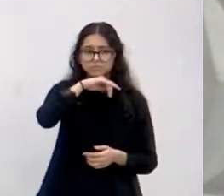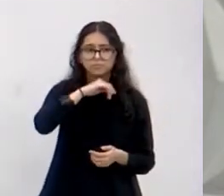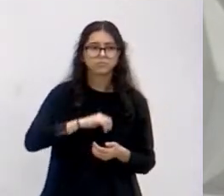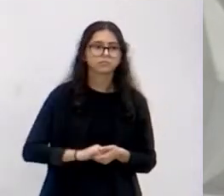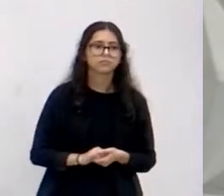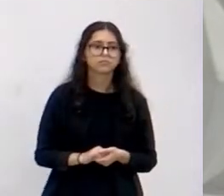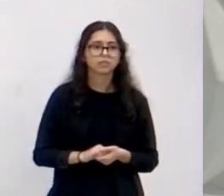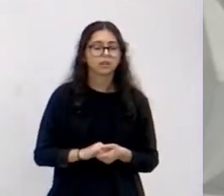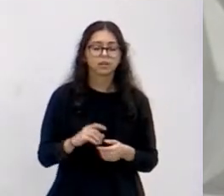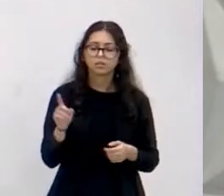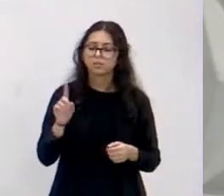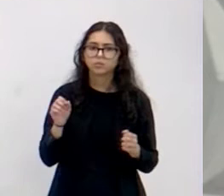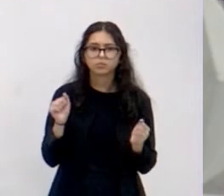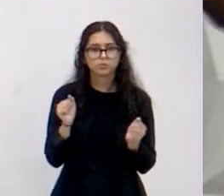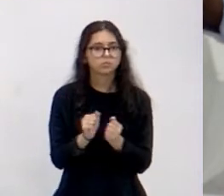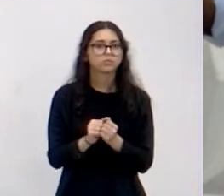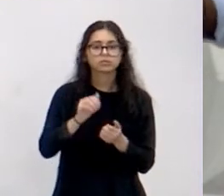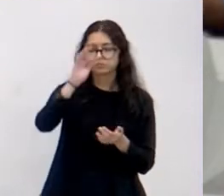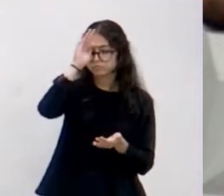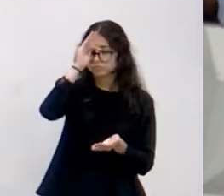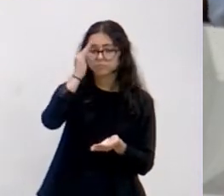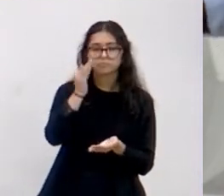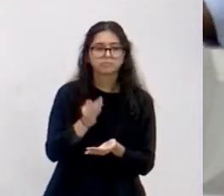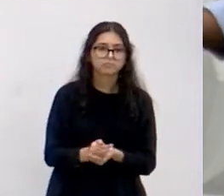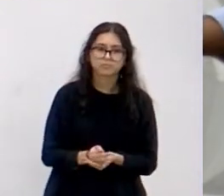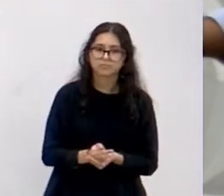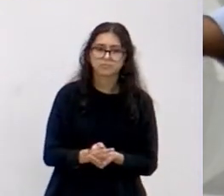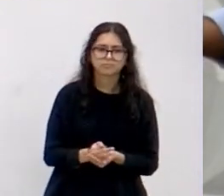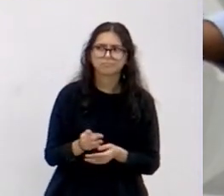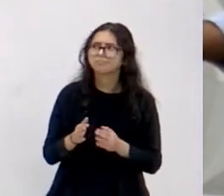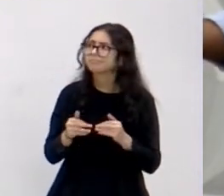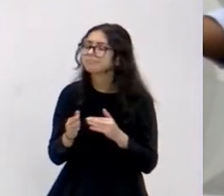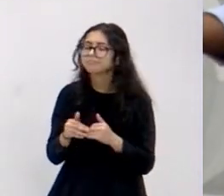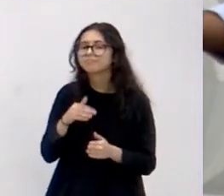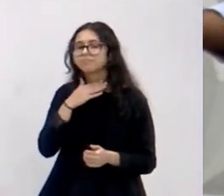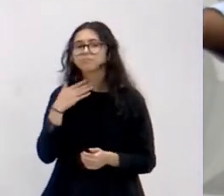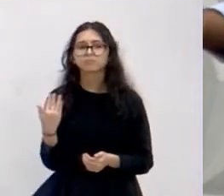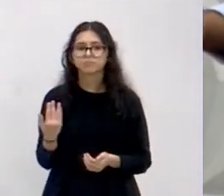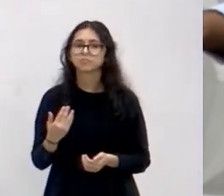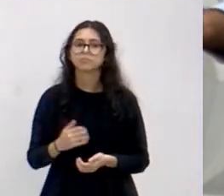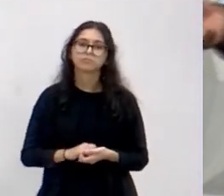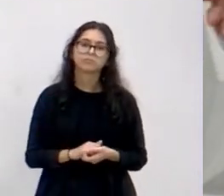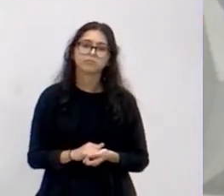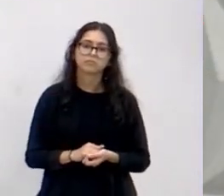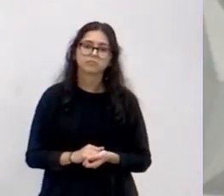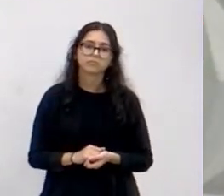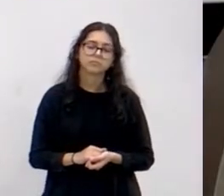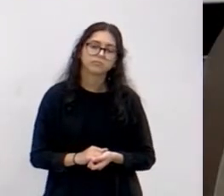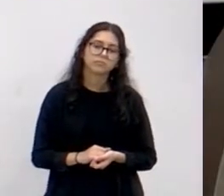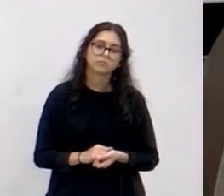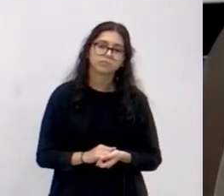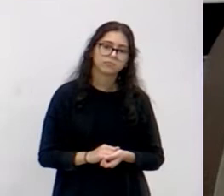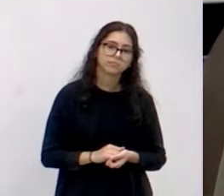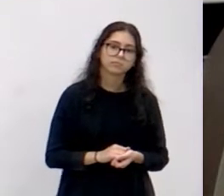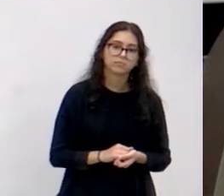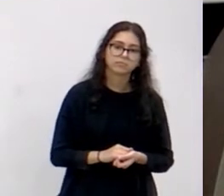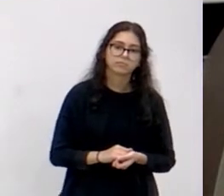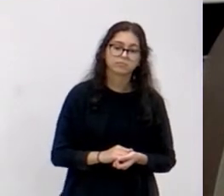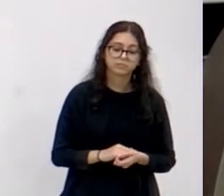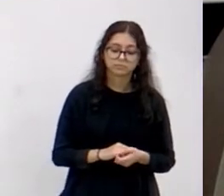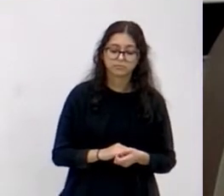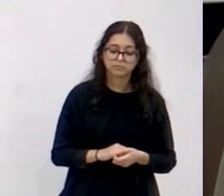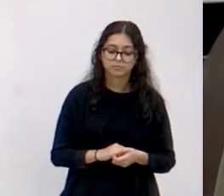da Fé o que ele pede ele pede a morte e é por isso que